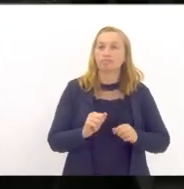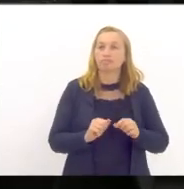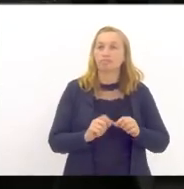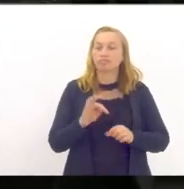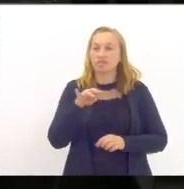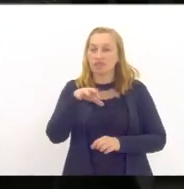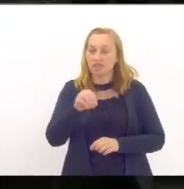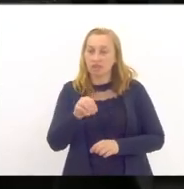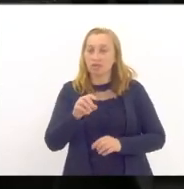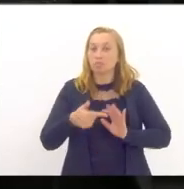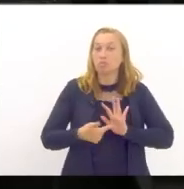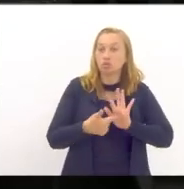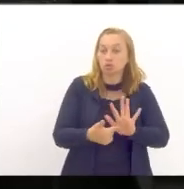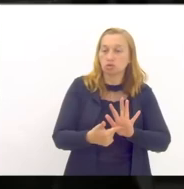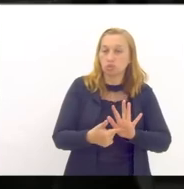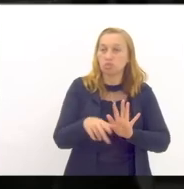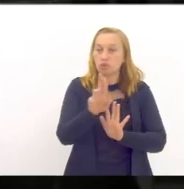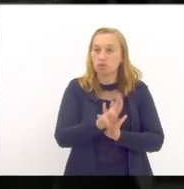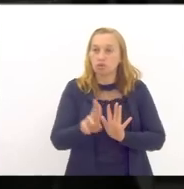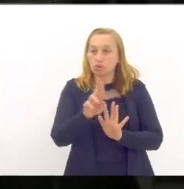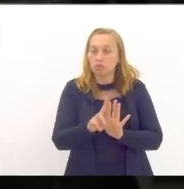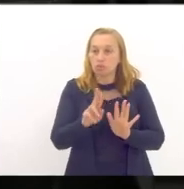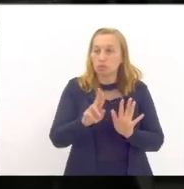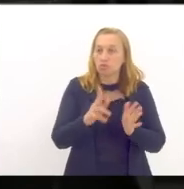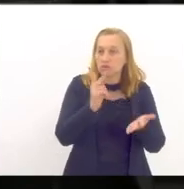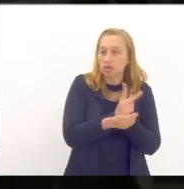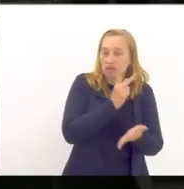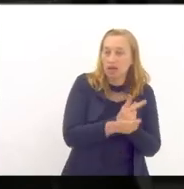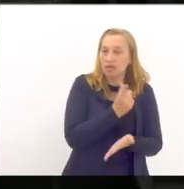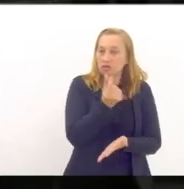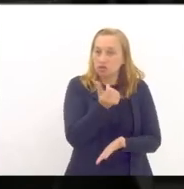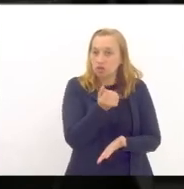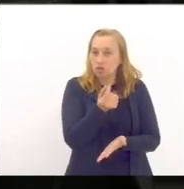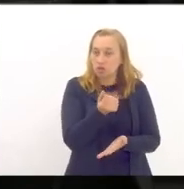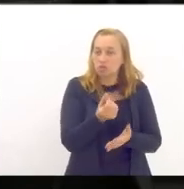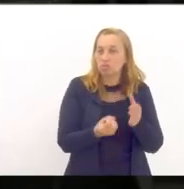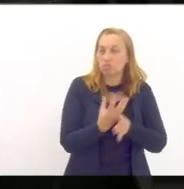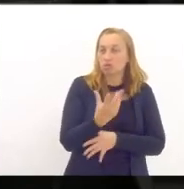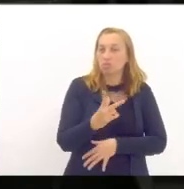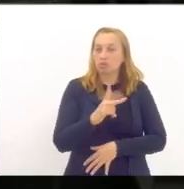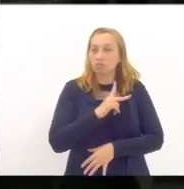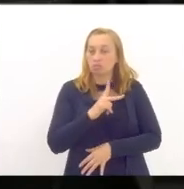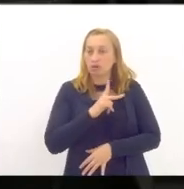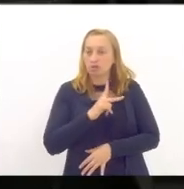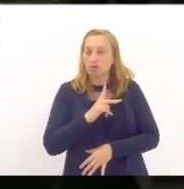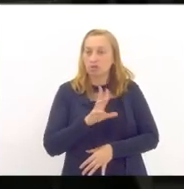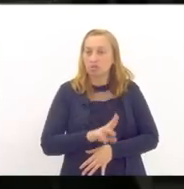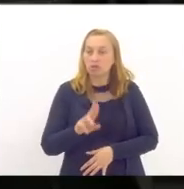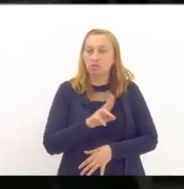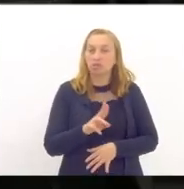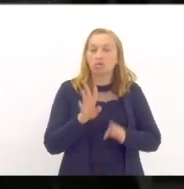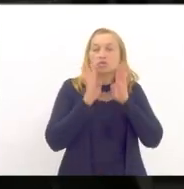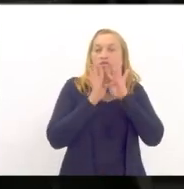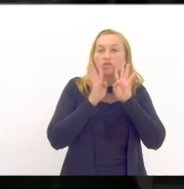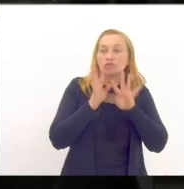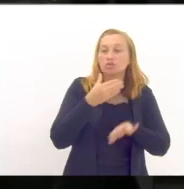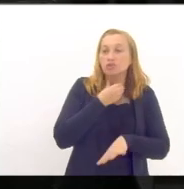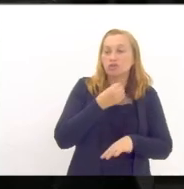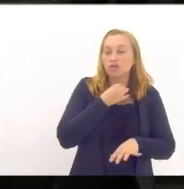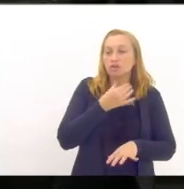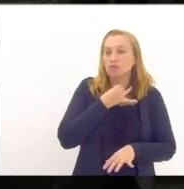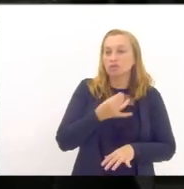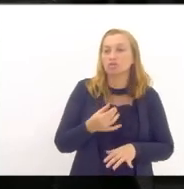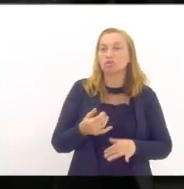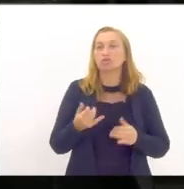Fantástico, que revelou a utilização indevida da máquina pública para fins de promoção pessoal, com uso de fake news e com a reiterada ocorrência